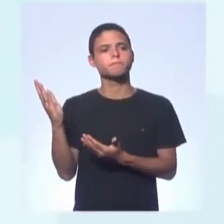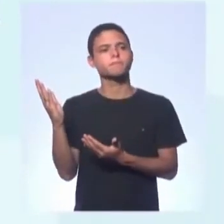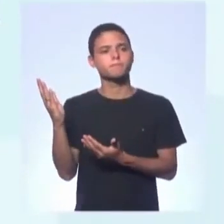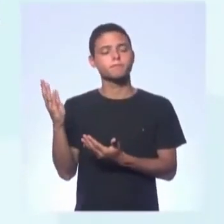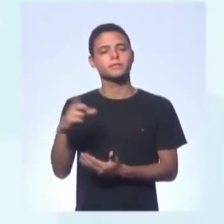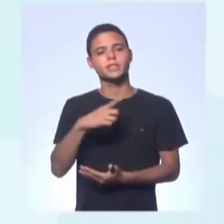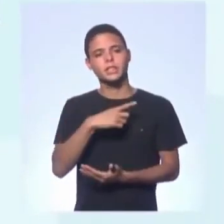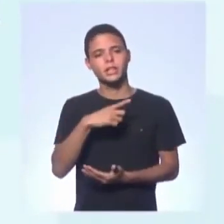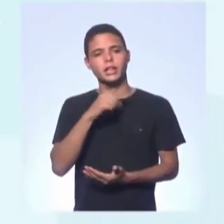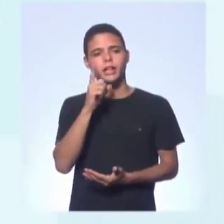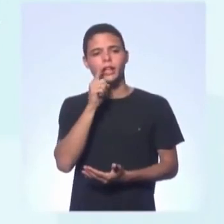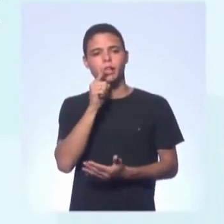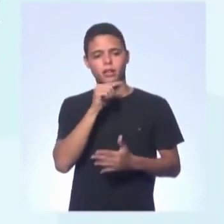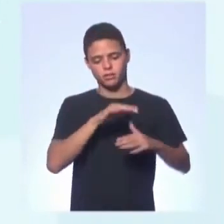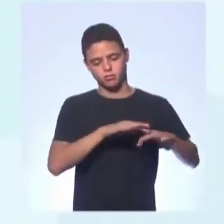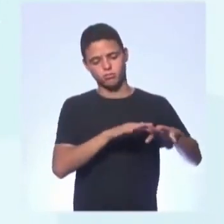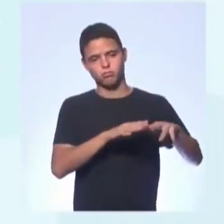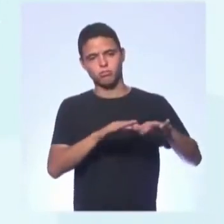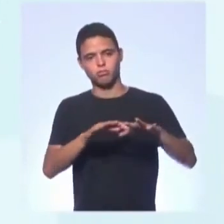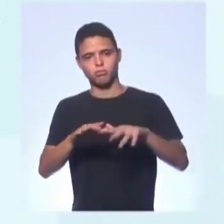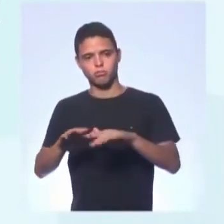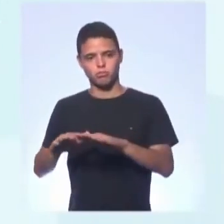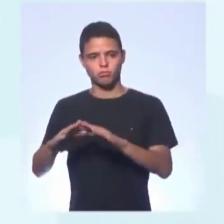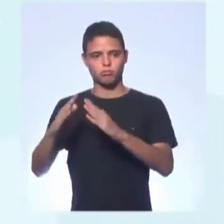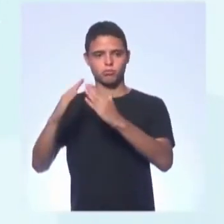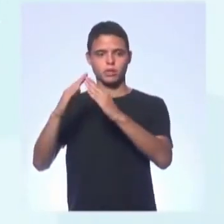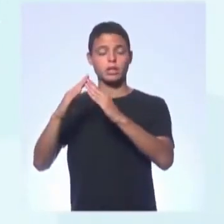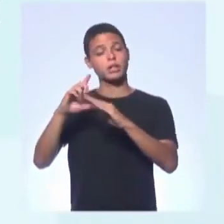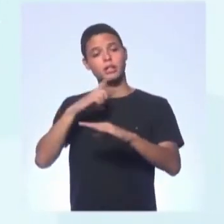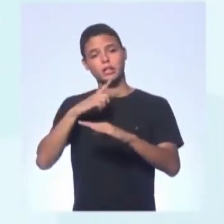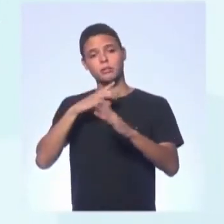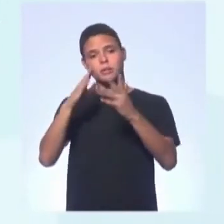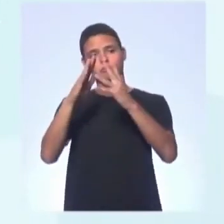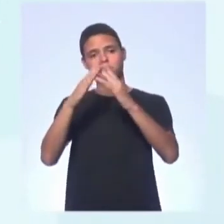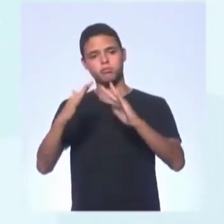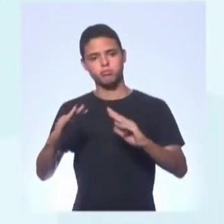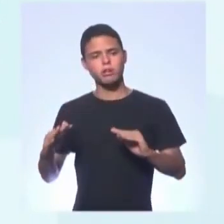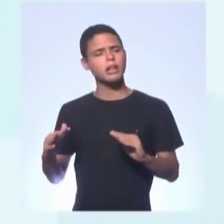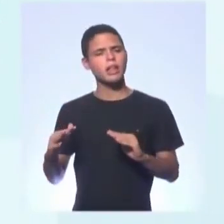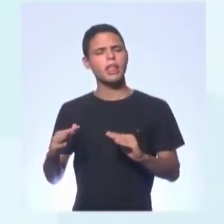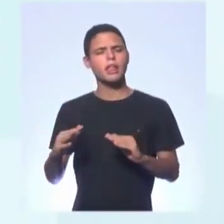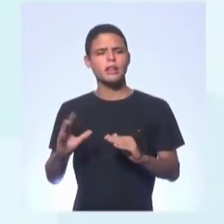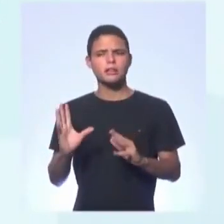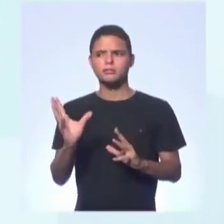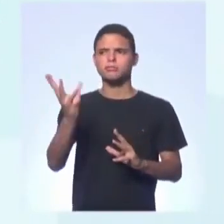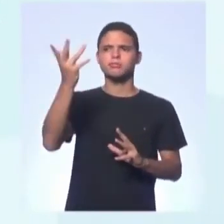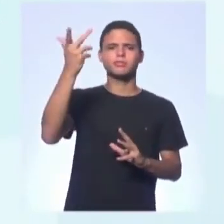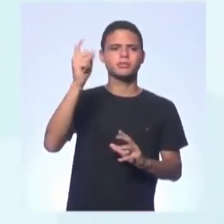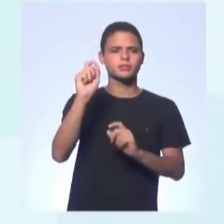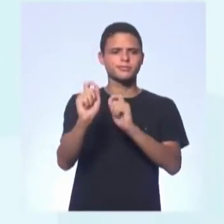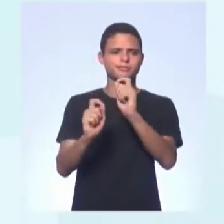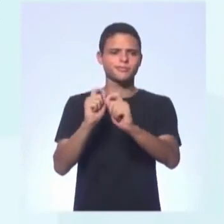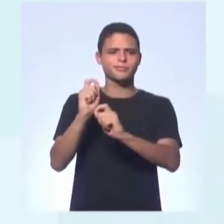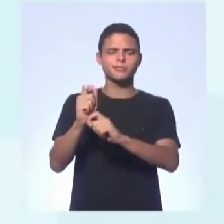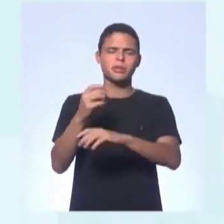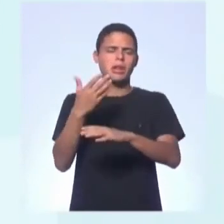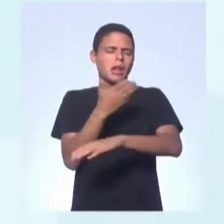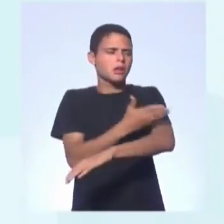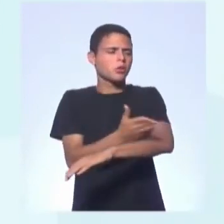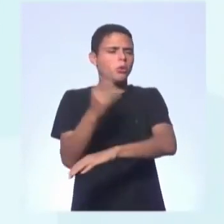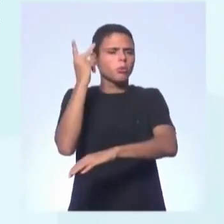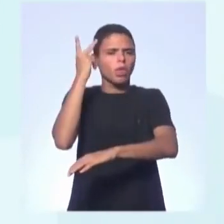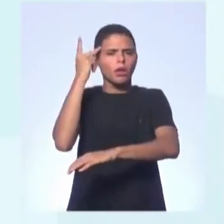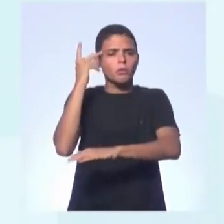aí, enchentes, inundações e escorregamentos de massa se tornaram mais comuns e a presença de extensas áreas